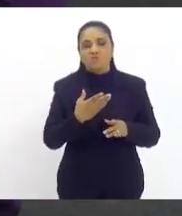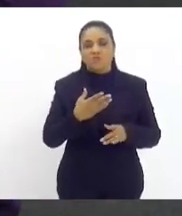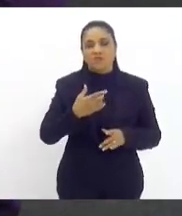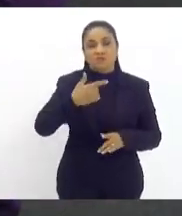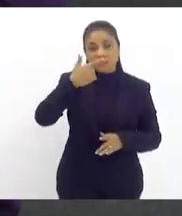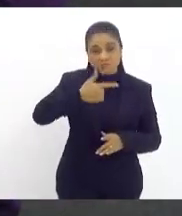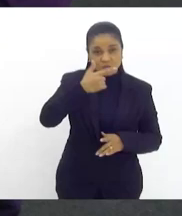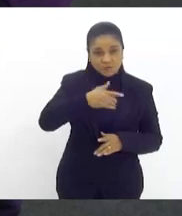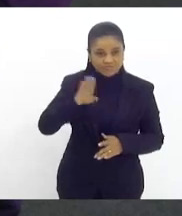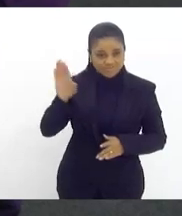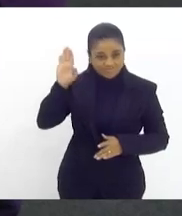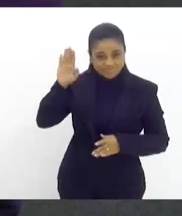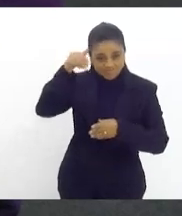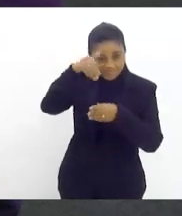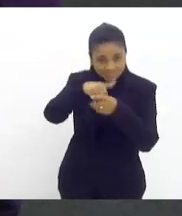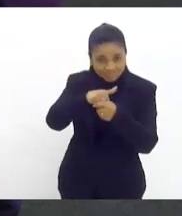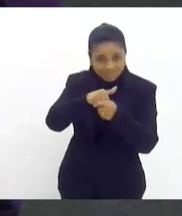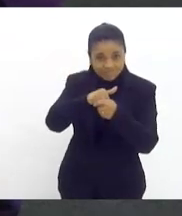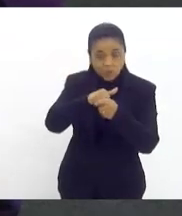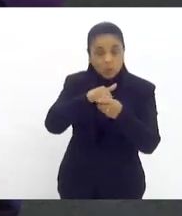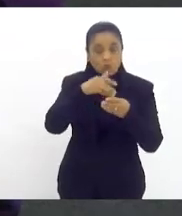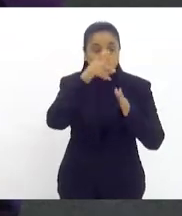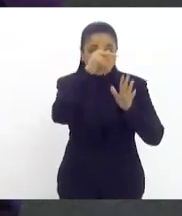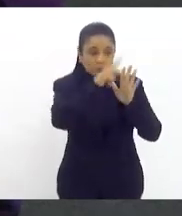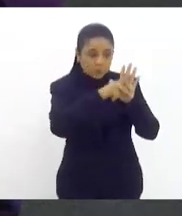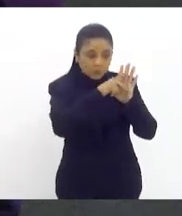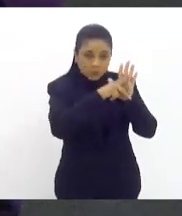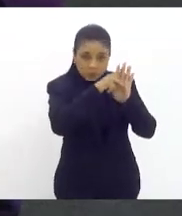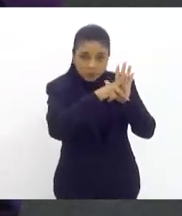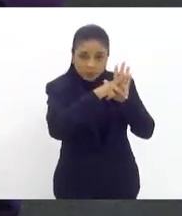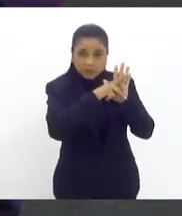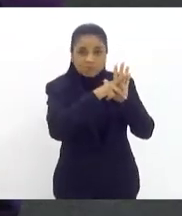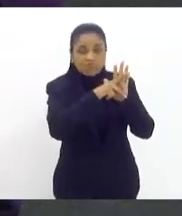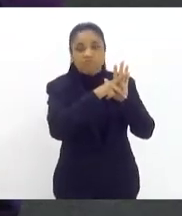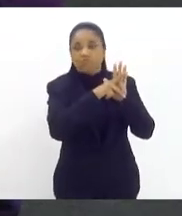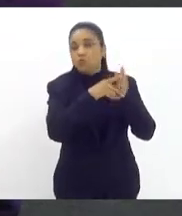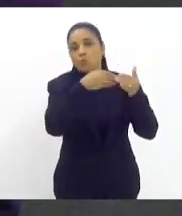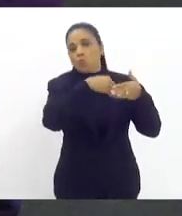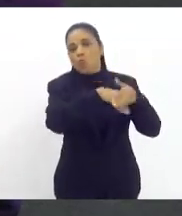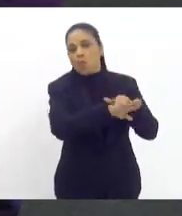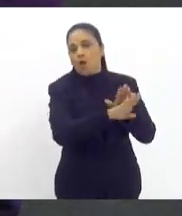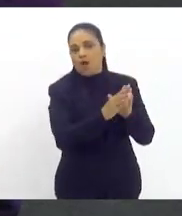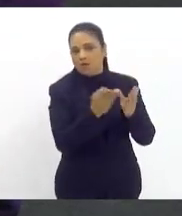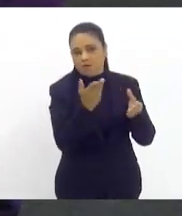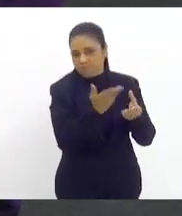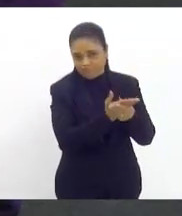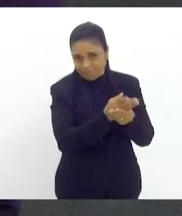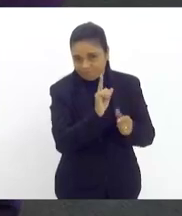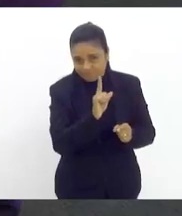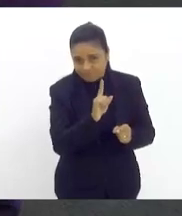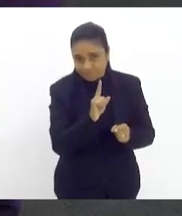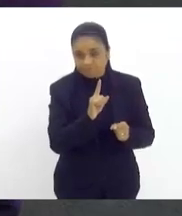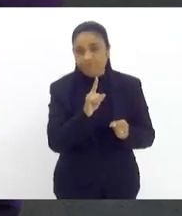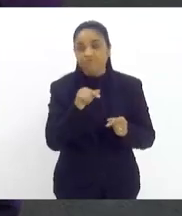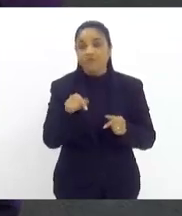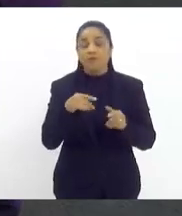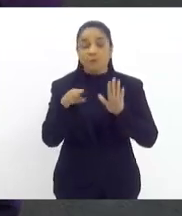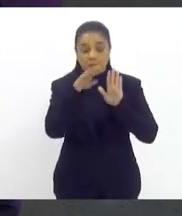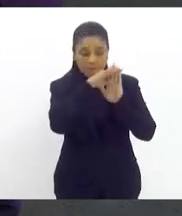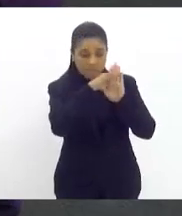eu falei oralmente, mas eu me esqueci de pedir para a inclusão em pauta, mas eu tenho certeza, o presidente da Casa